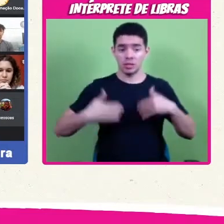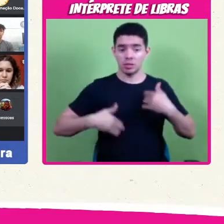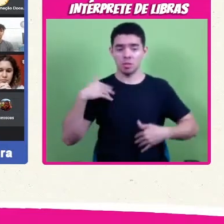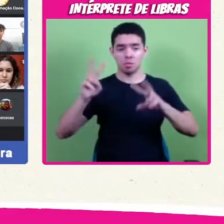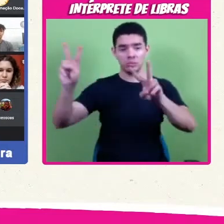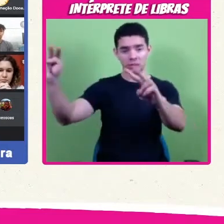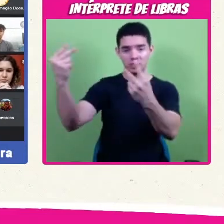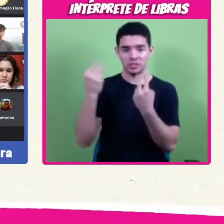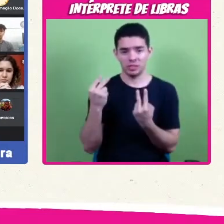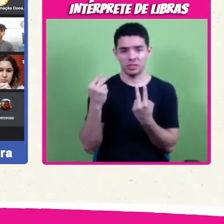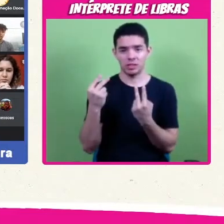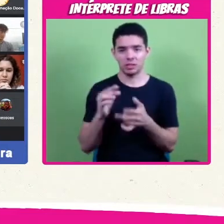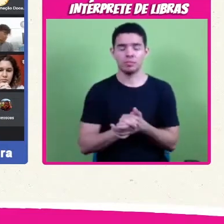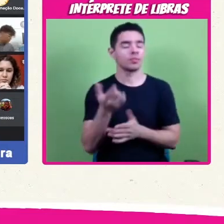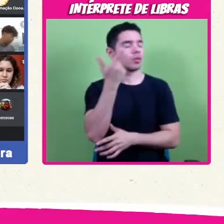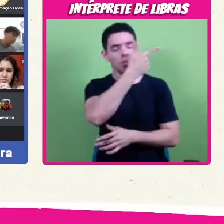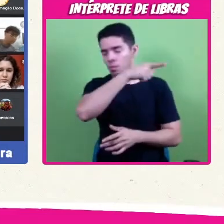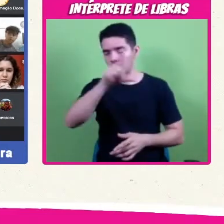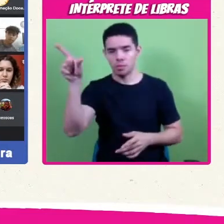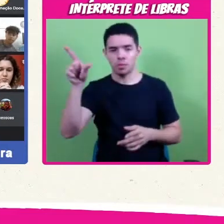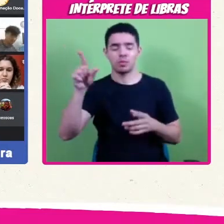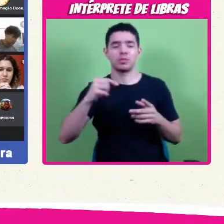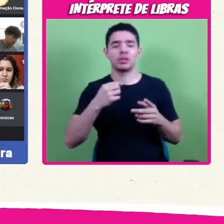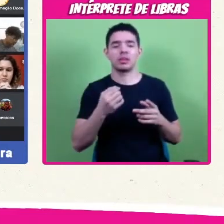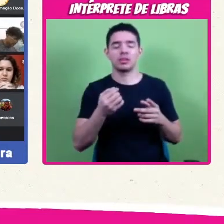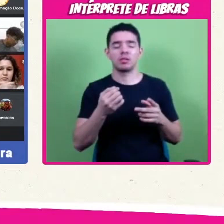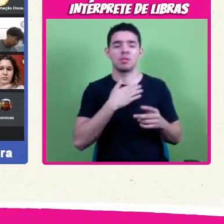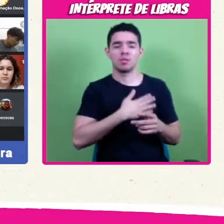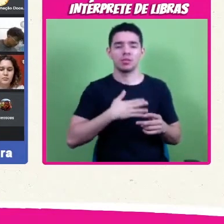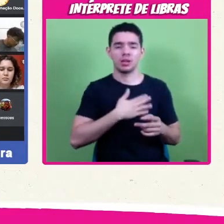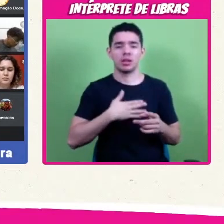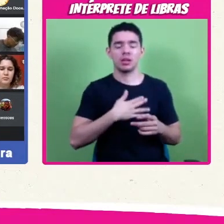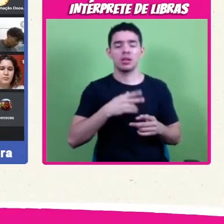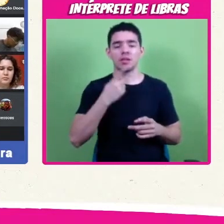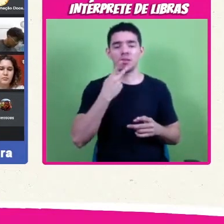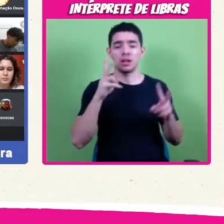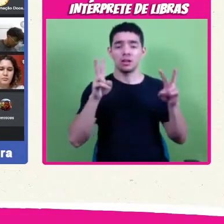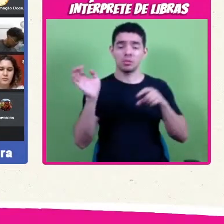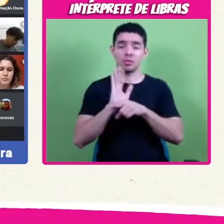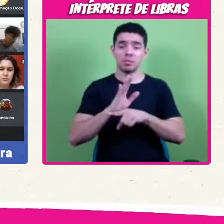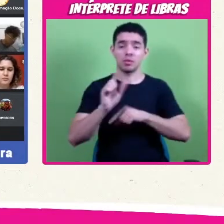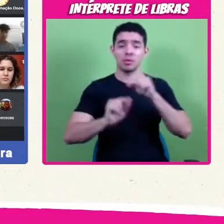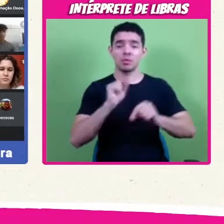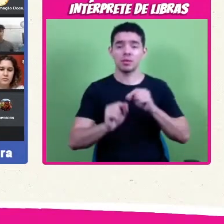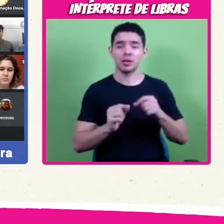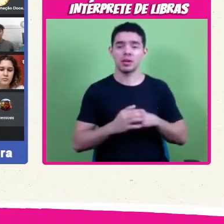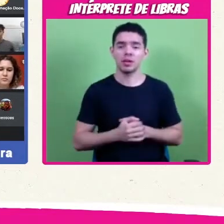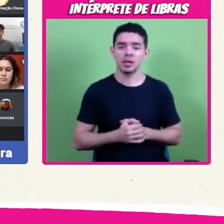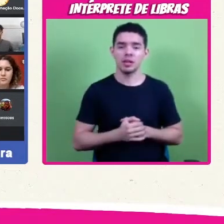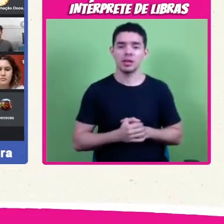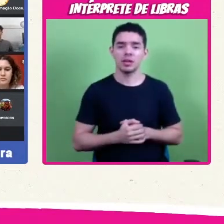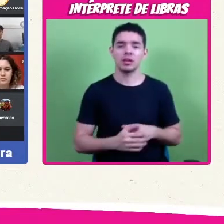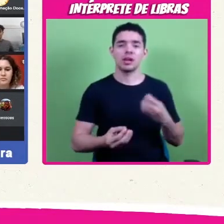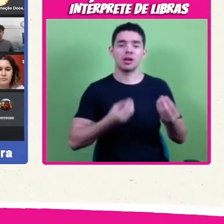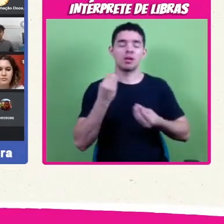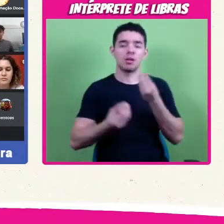enxergados. Uma outra coisa, um outro ponto que eu gostaria de comentar sobre o filme é com relação à questão de como